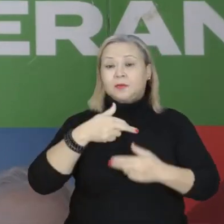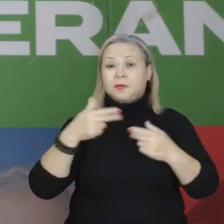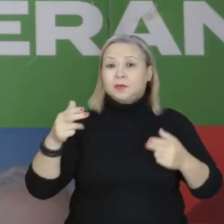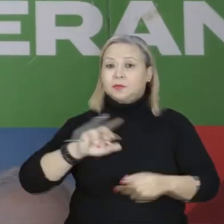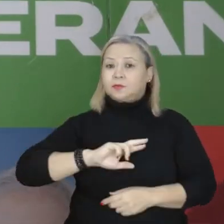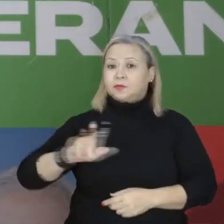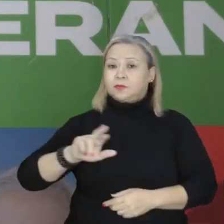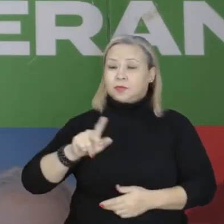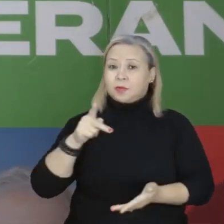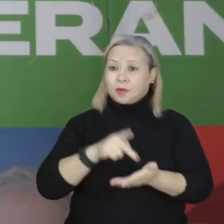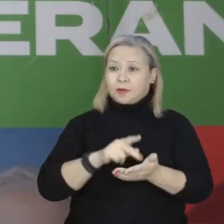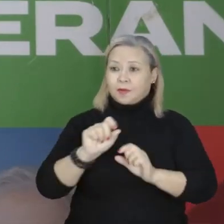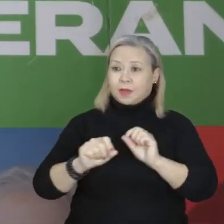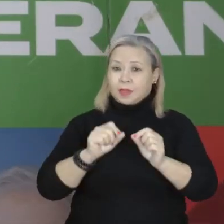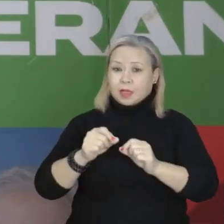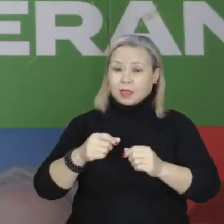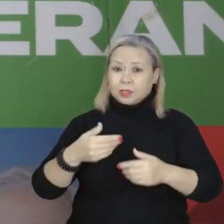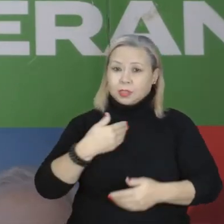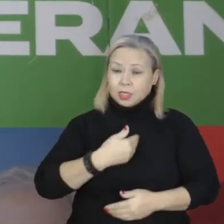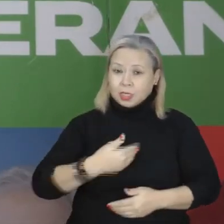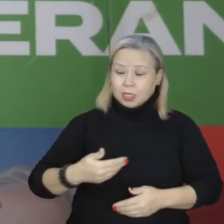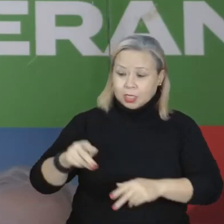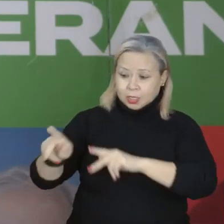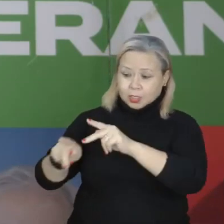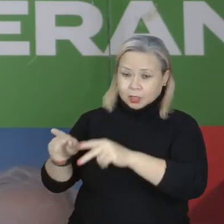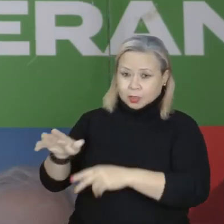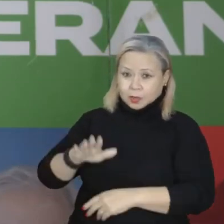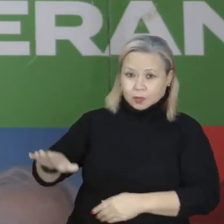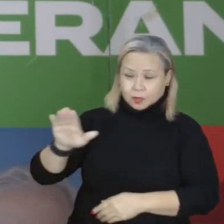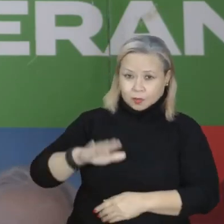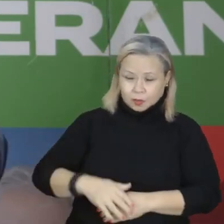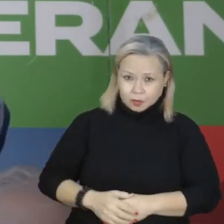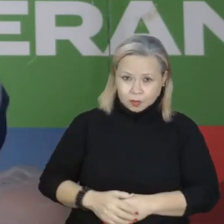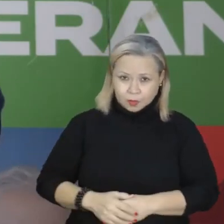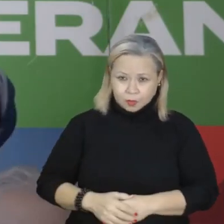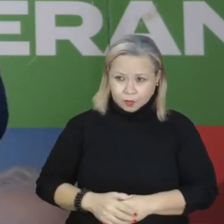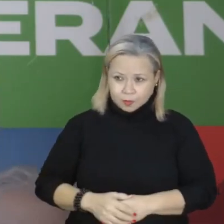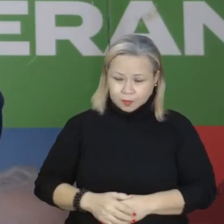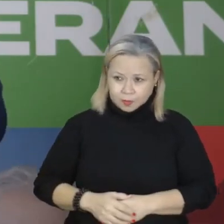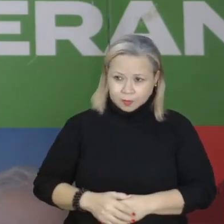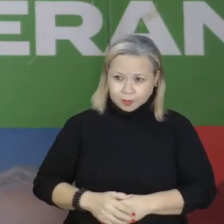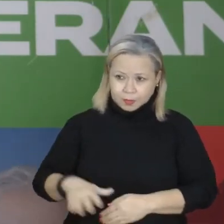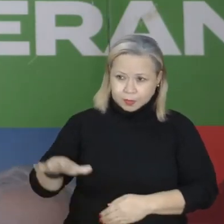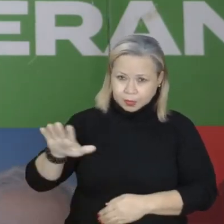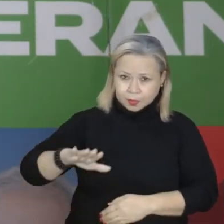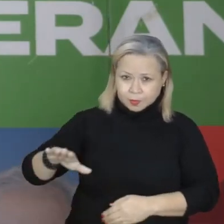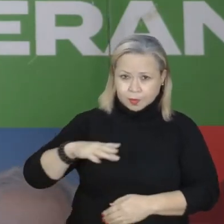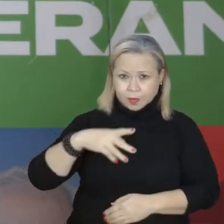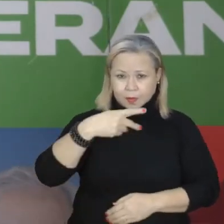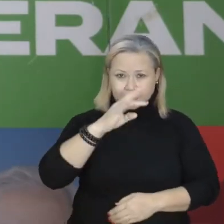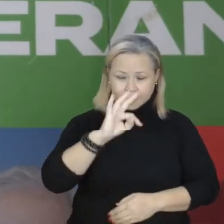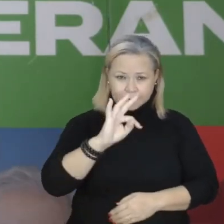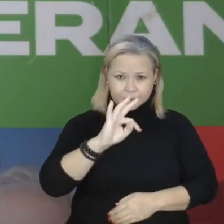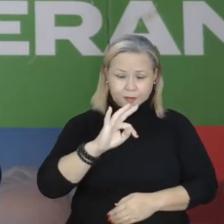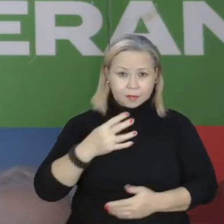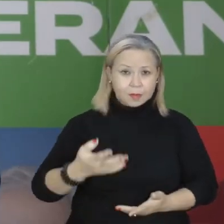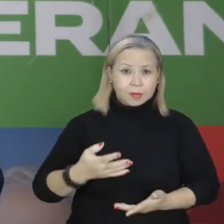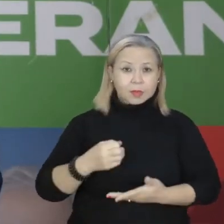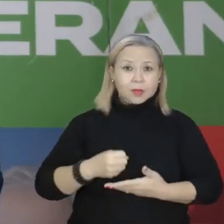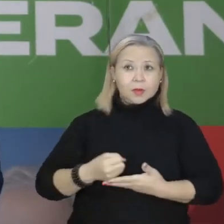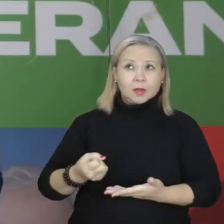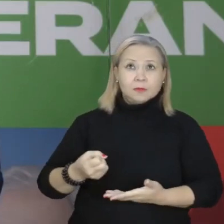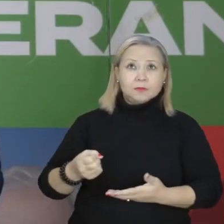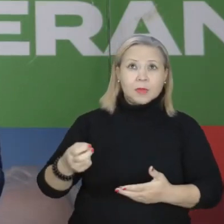que o público da PUT é um público, sabe, petista, não. Ou seja, tem muita gente intelectual que é de outro